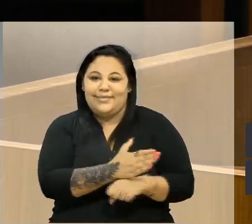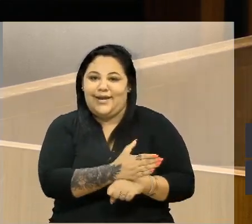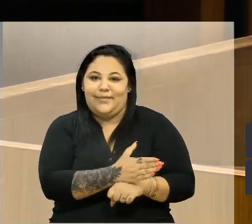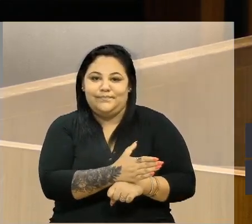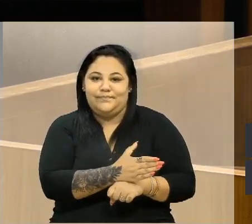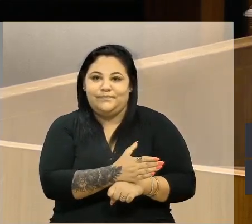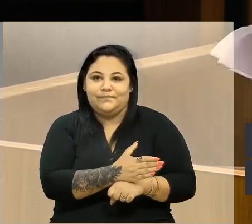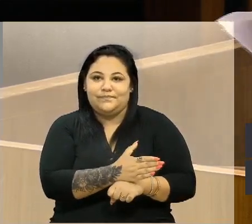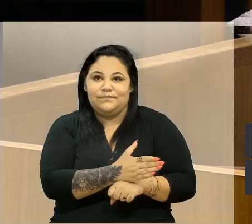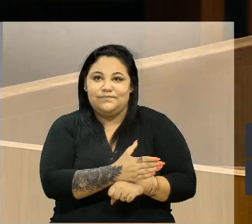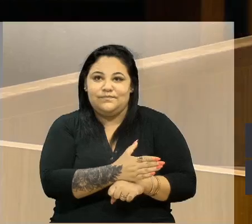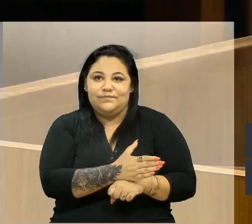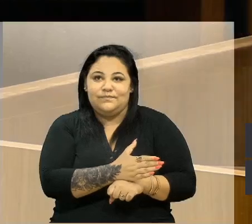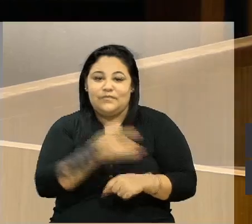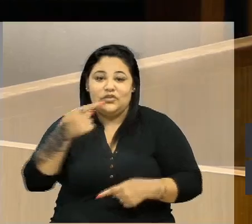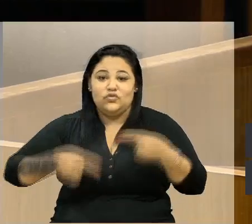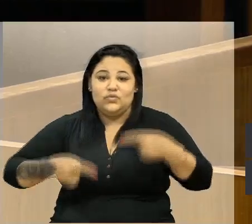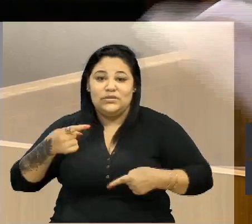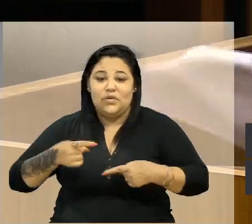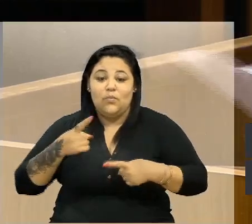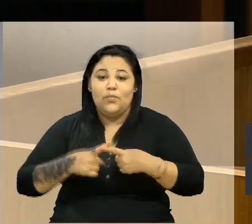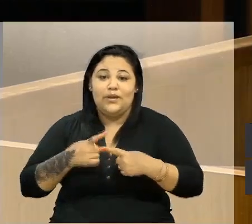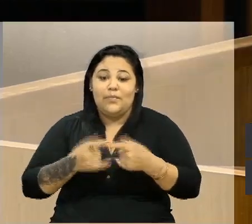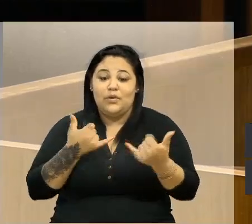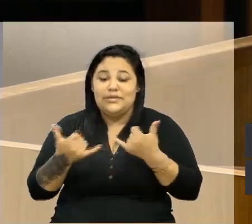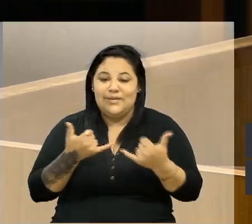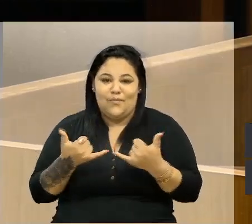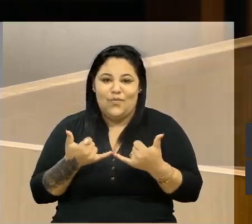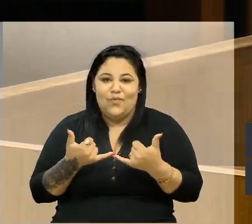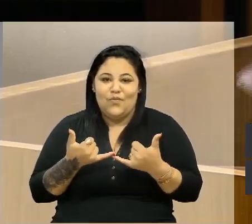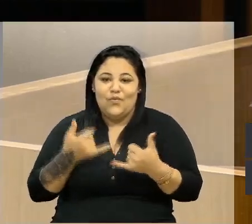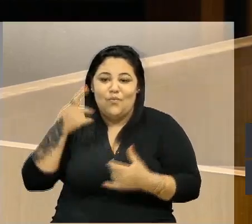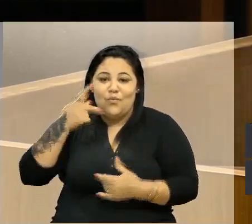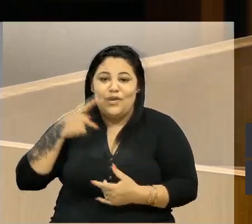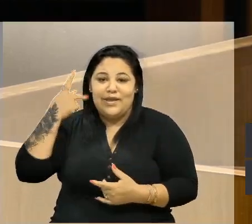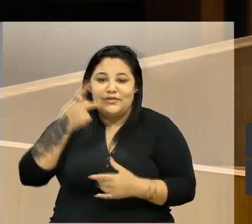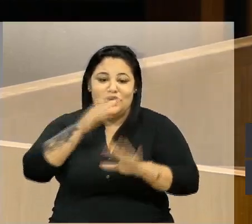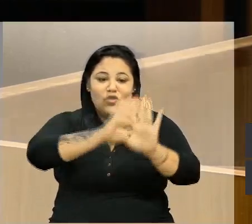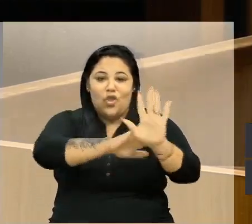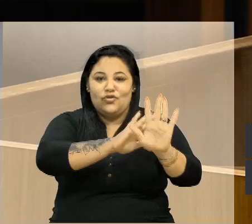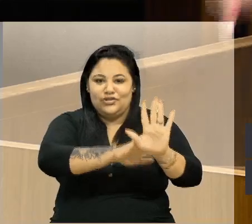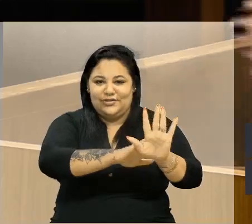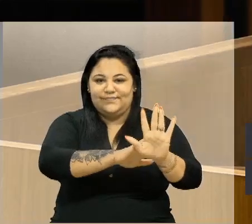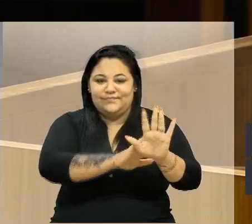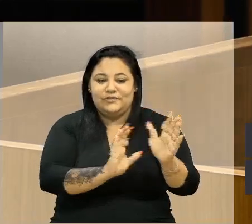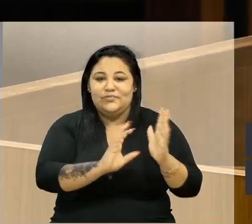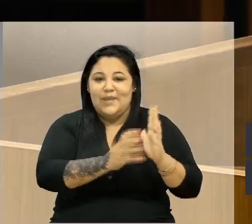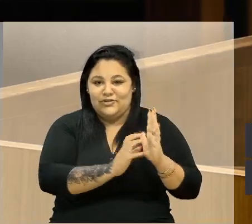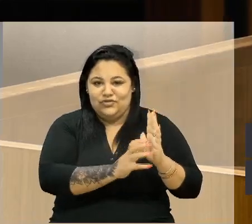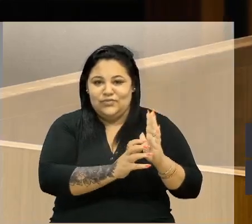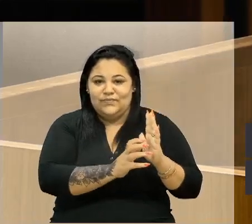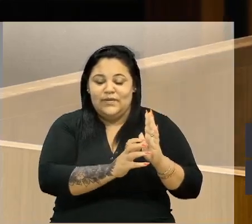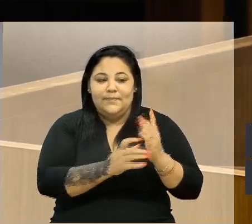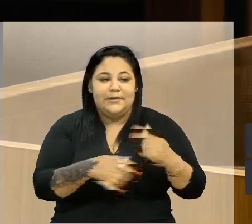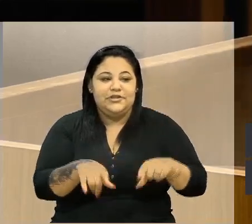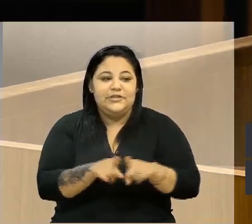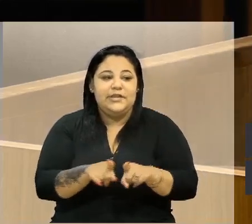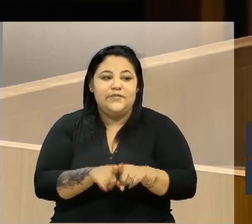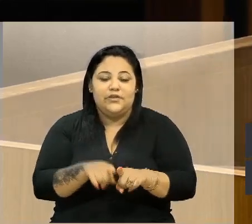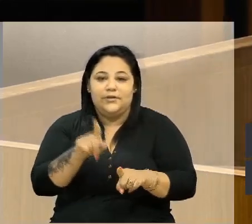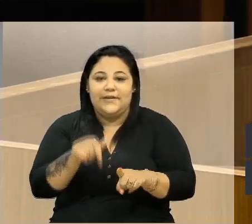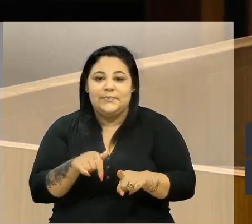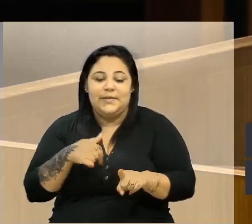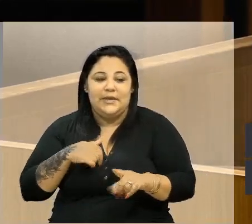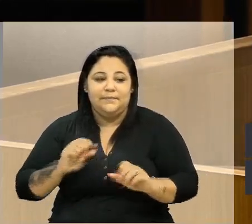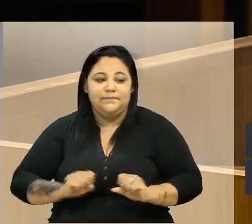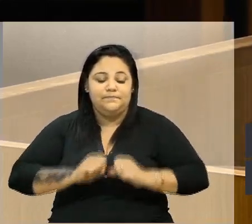embate, neste caso, de política ideológica partidária, mas defender o direito das pessoas vai ser